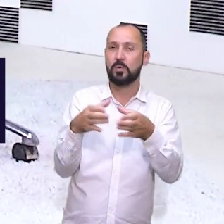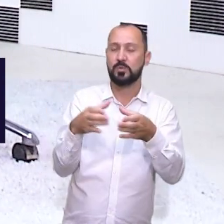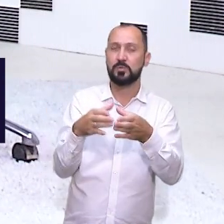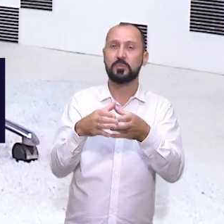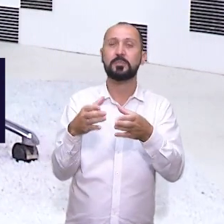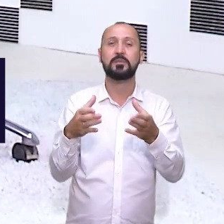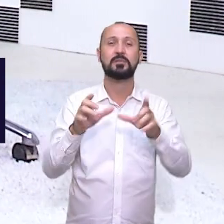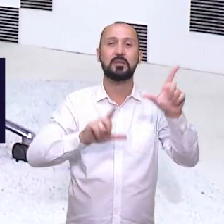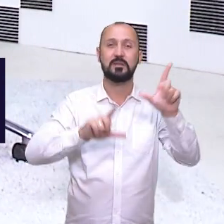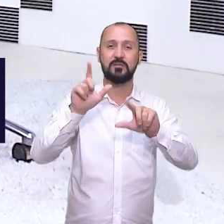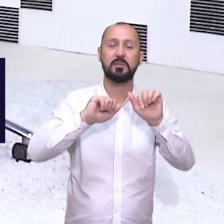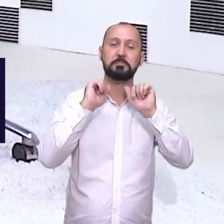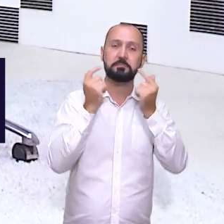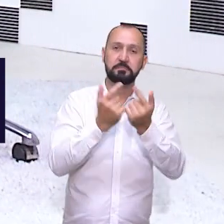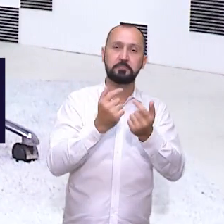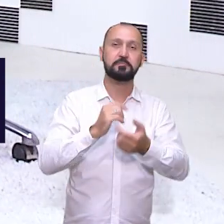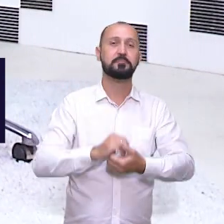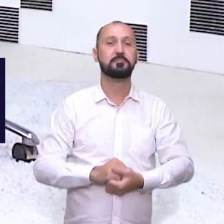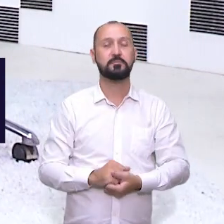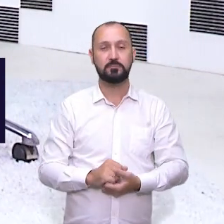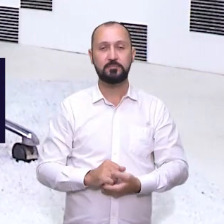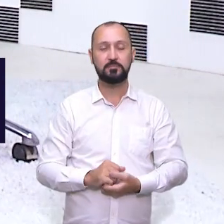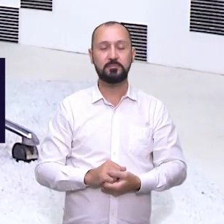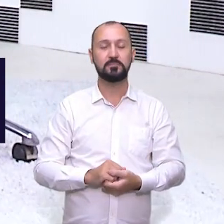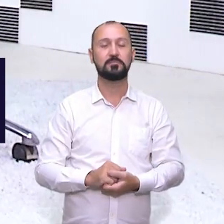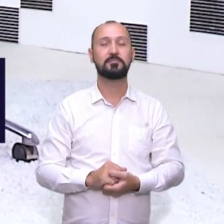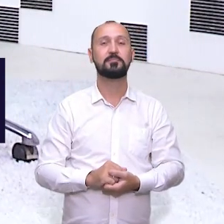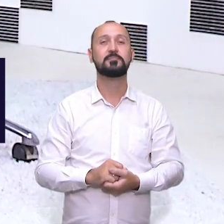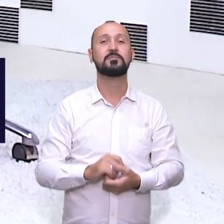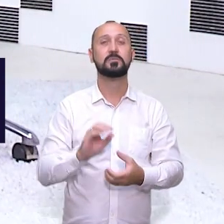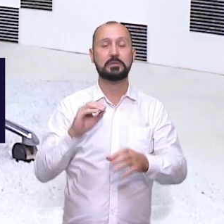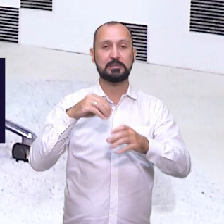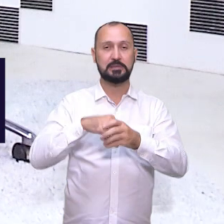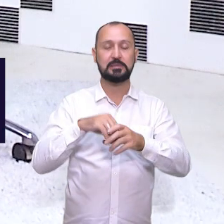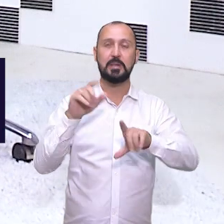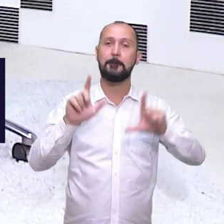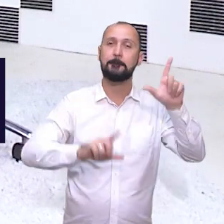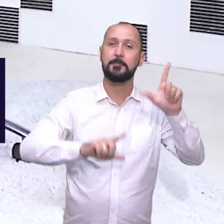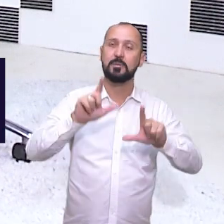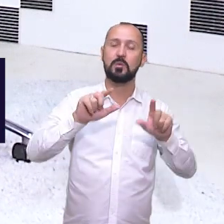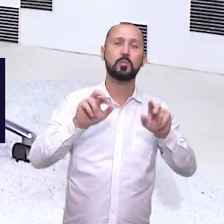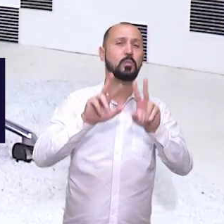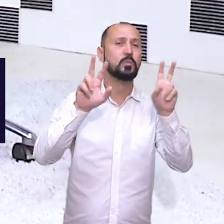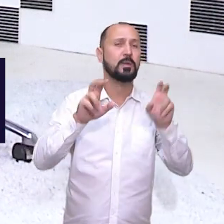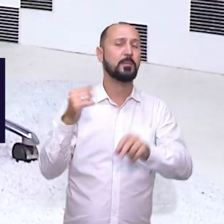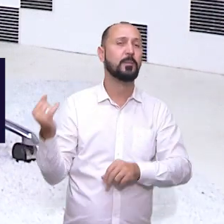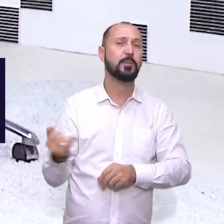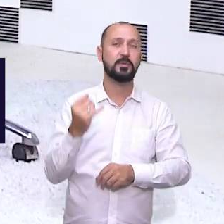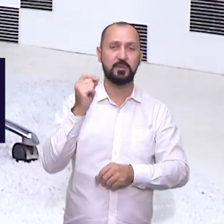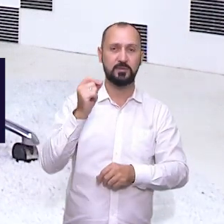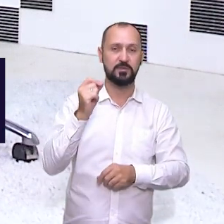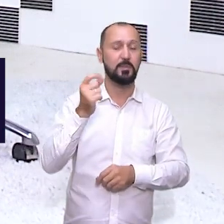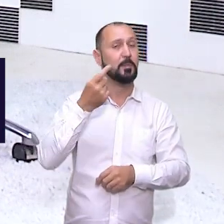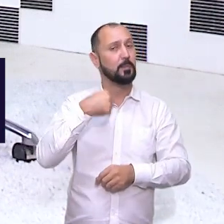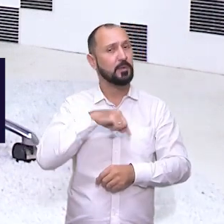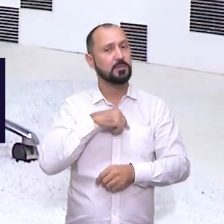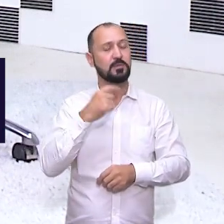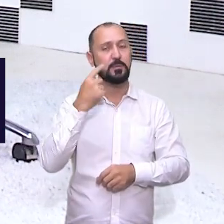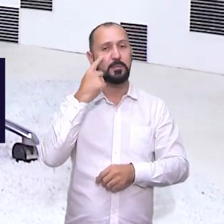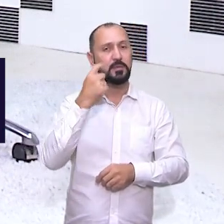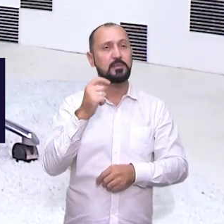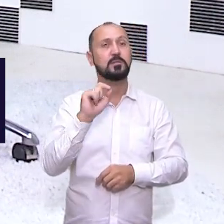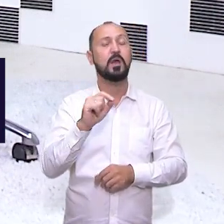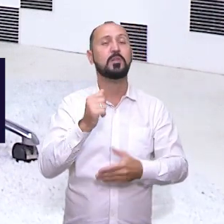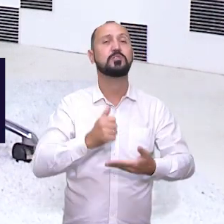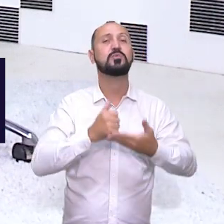você, agradecer toda a equipe da TV Assembleia, no Considerações, trazer um tema